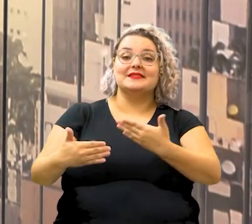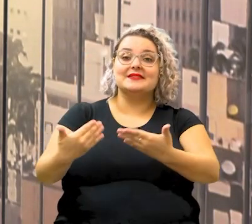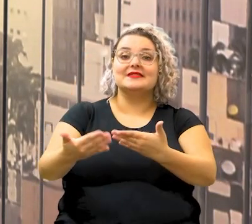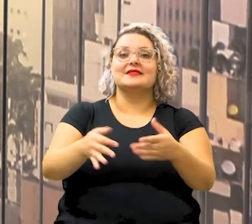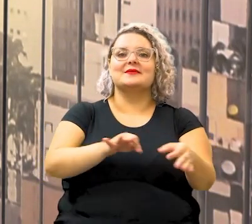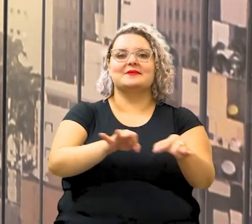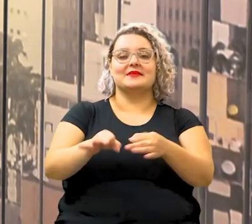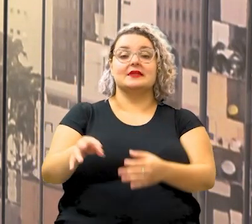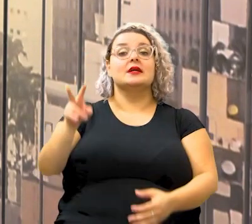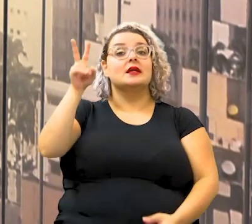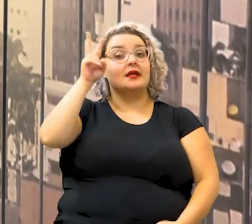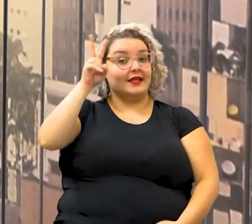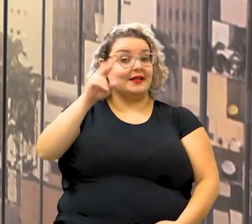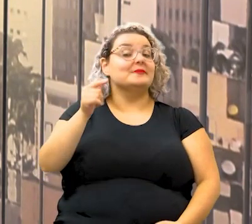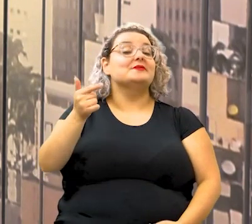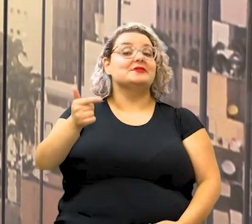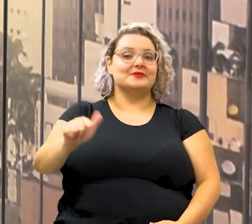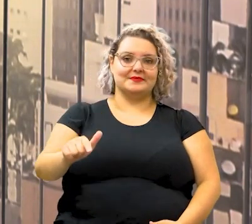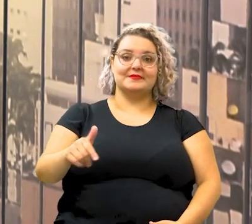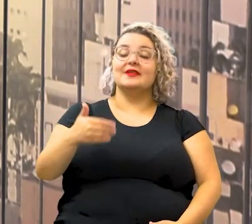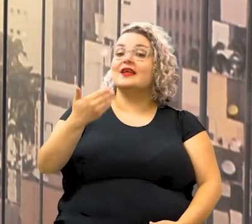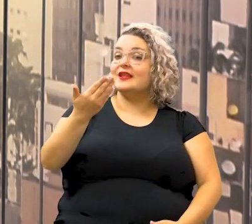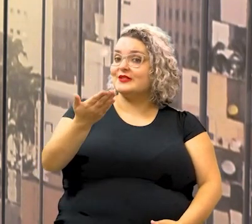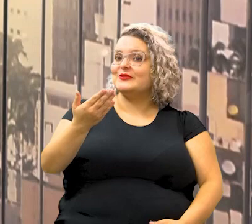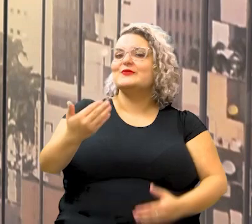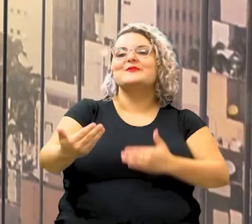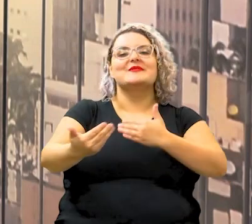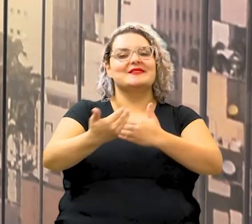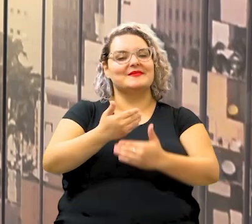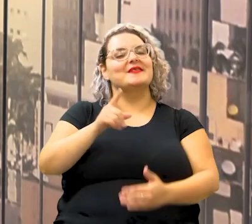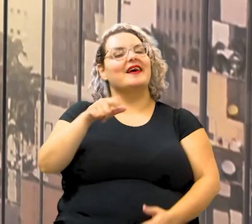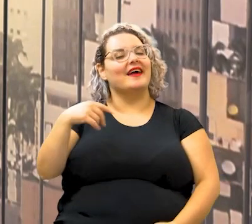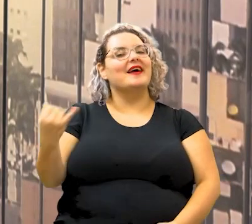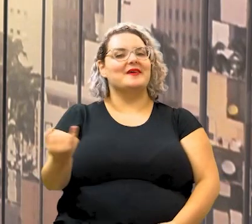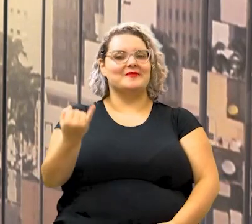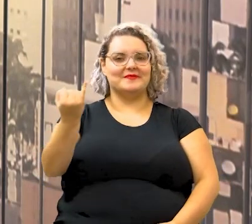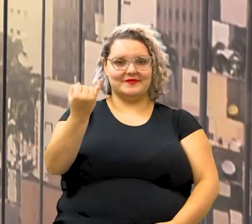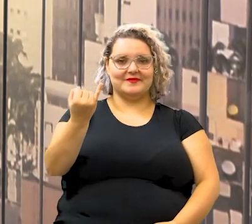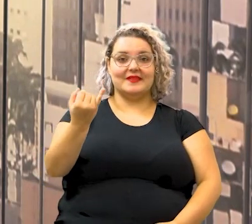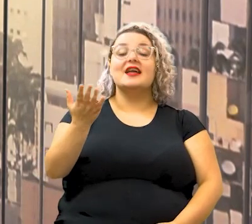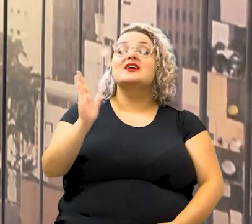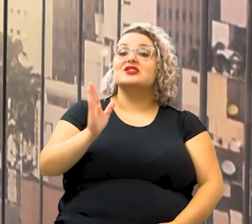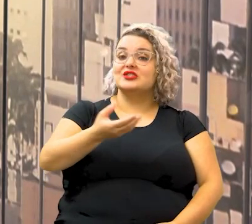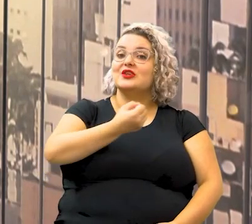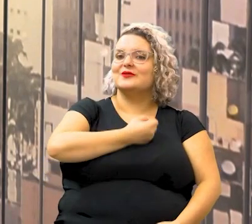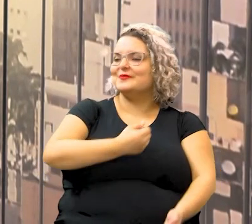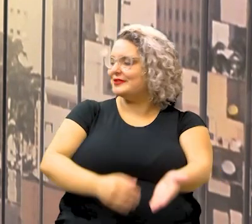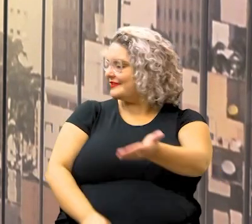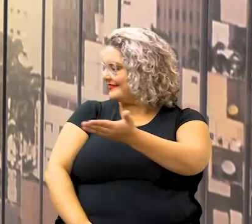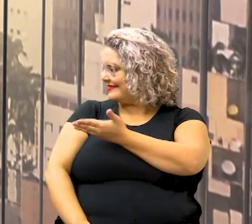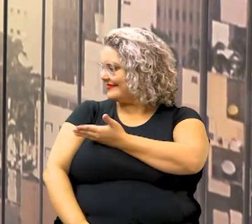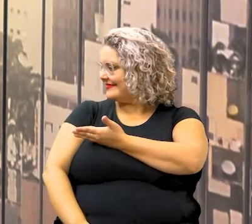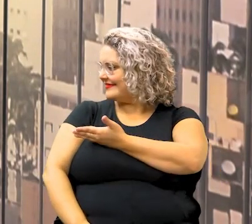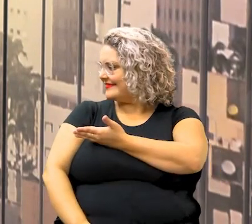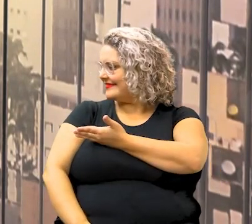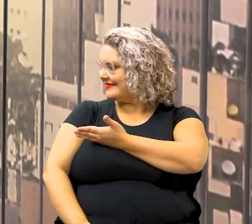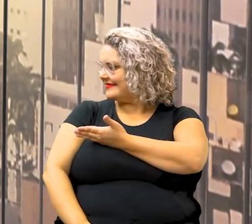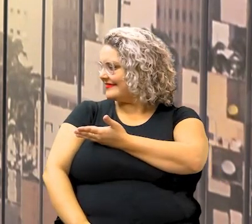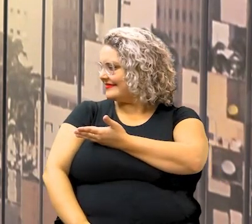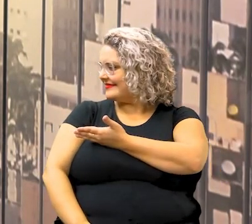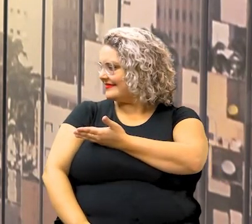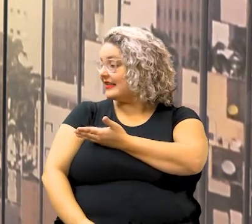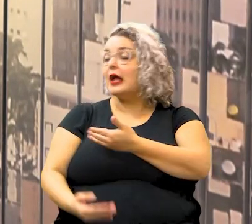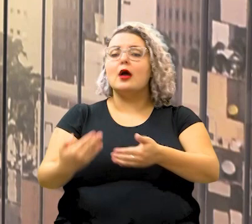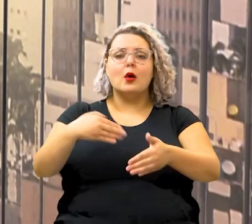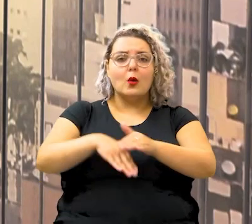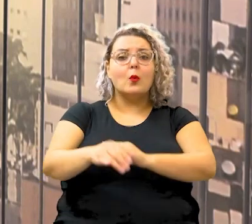nossa programação e lembro mais uma vez que a sua participação é sempre muito importante. Já tá aí o número do nosso WhatsApp, deixa ele